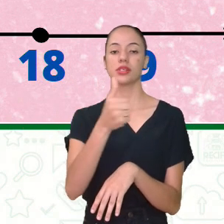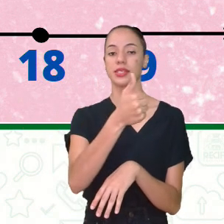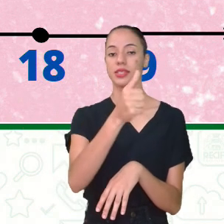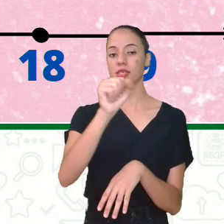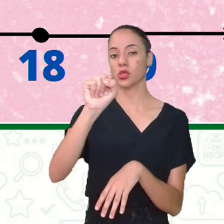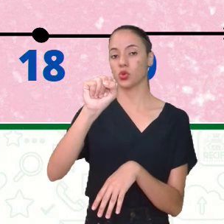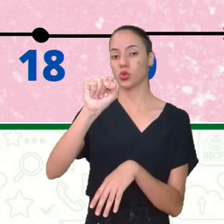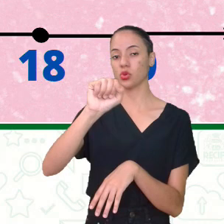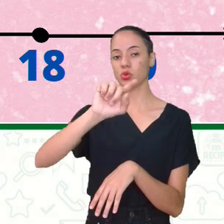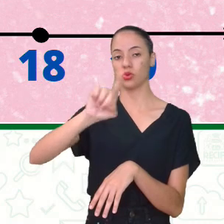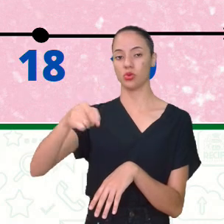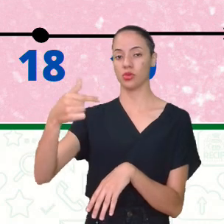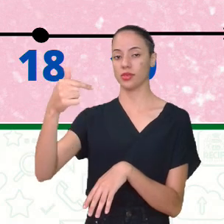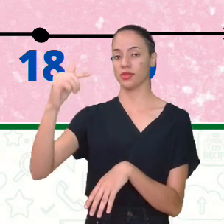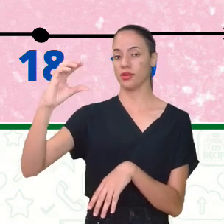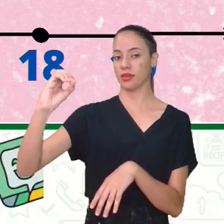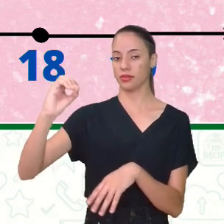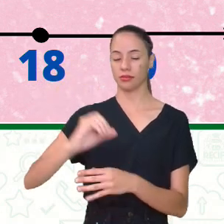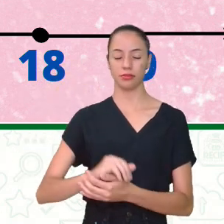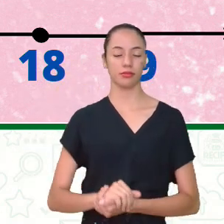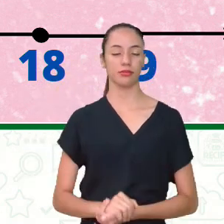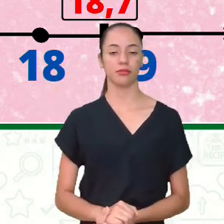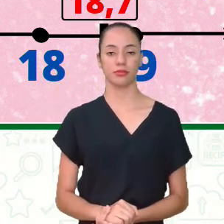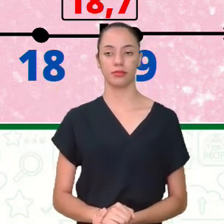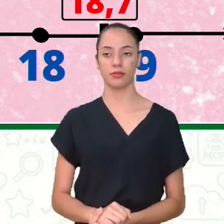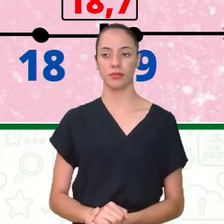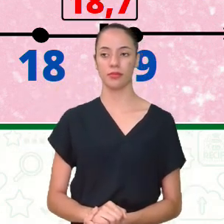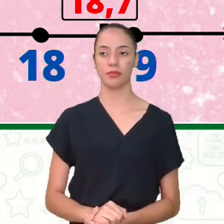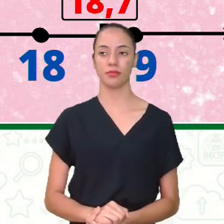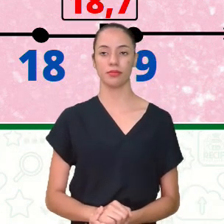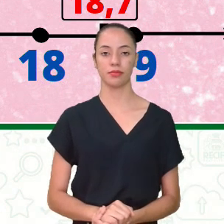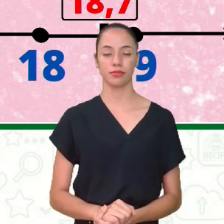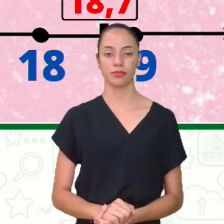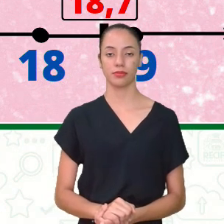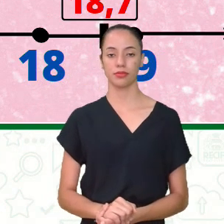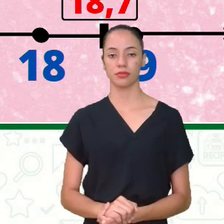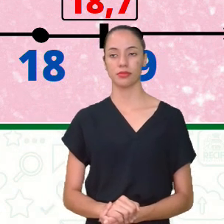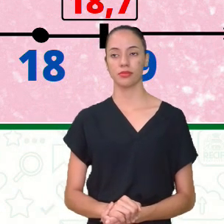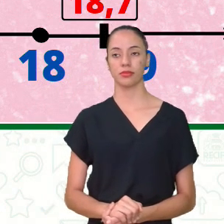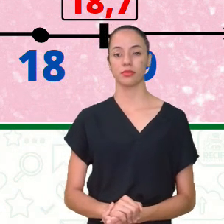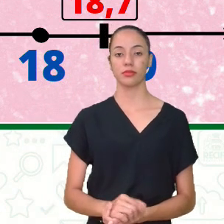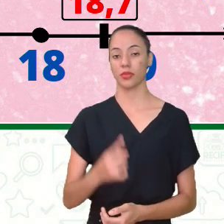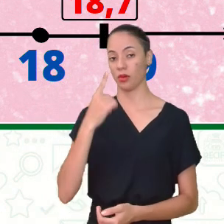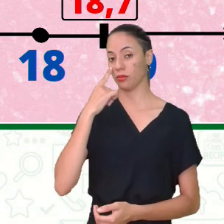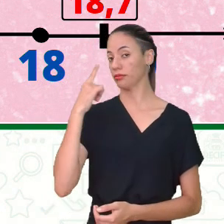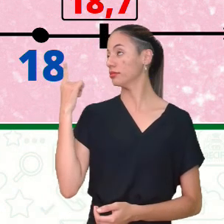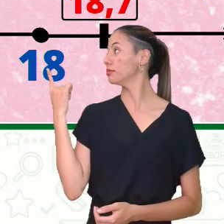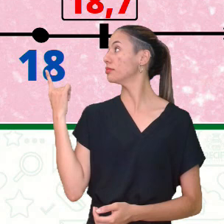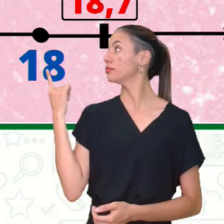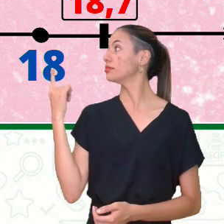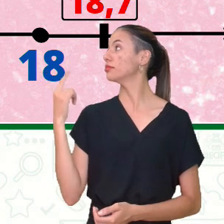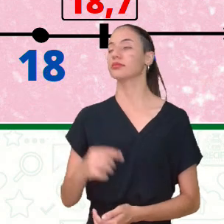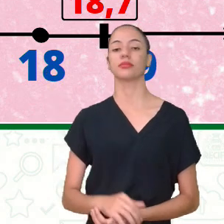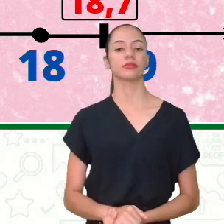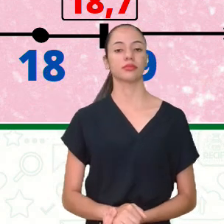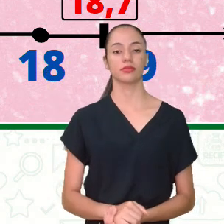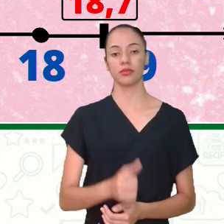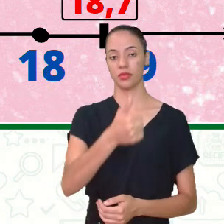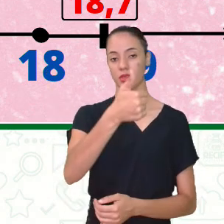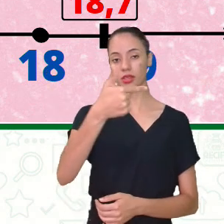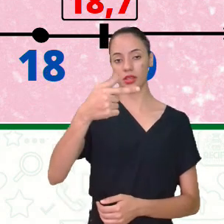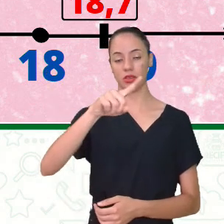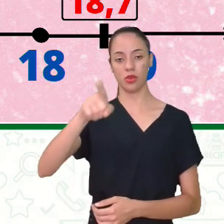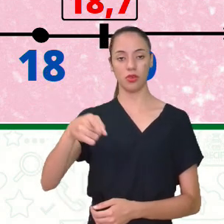18,70, certo? Então, vamos lá no próximo. Olha só. Então,